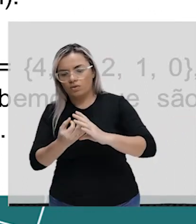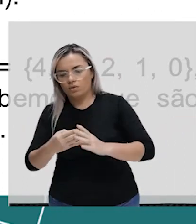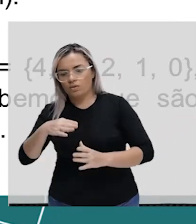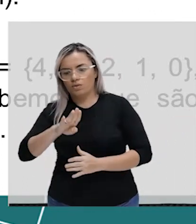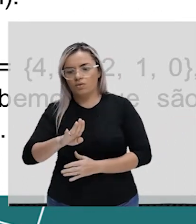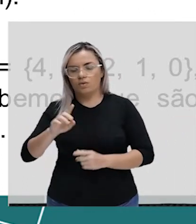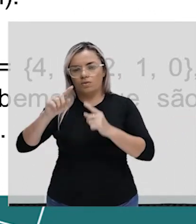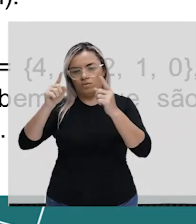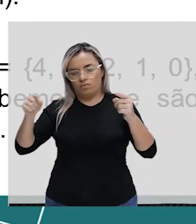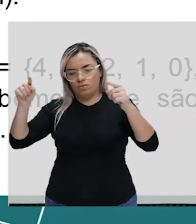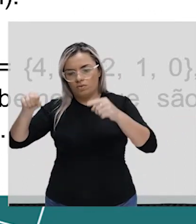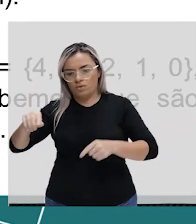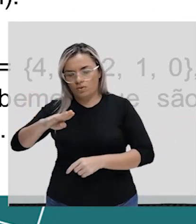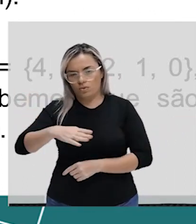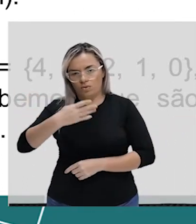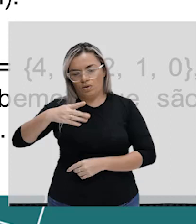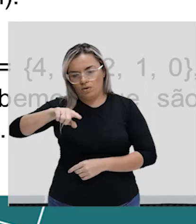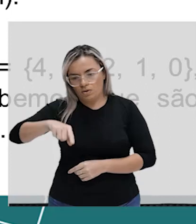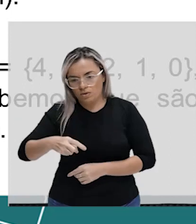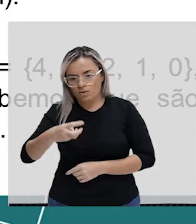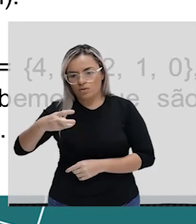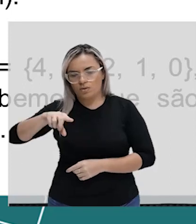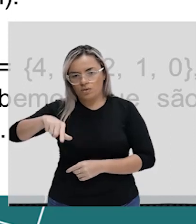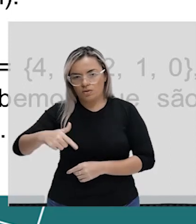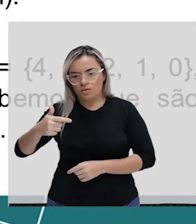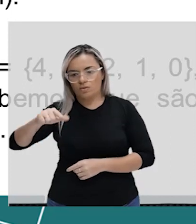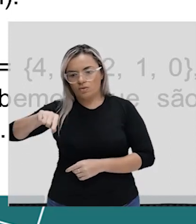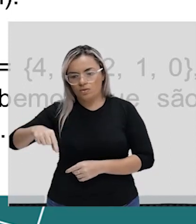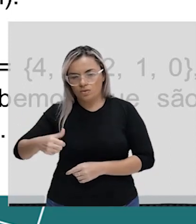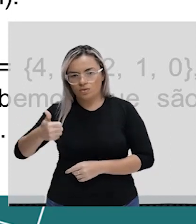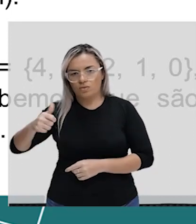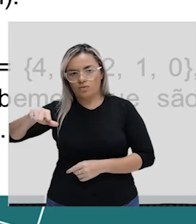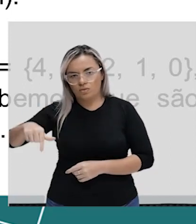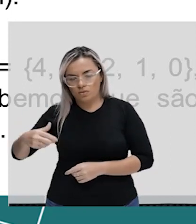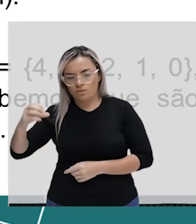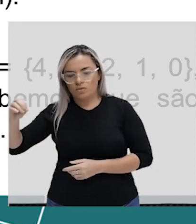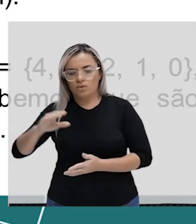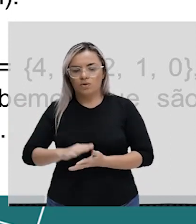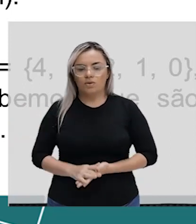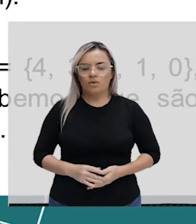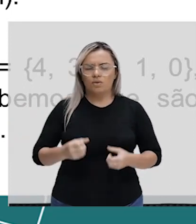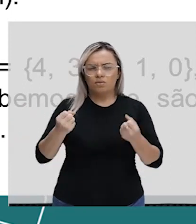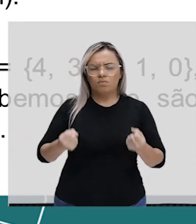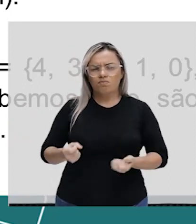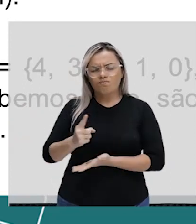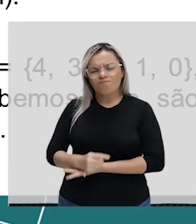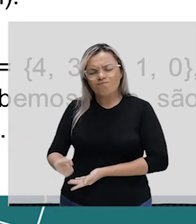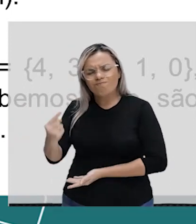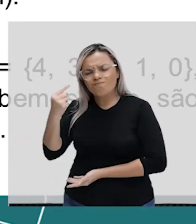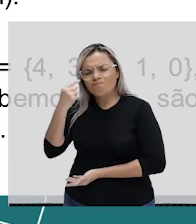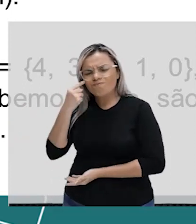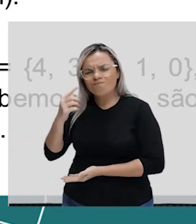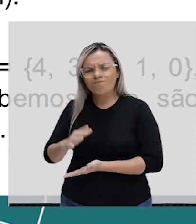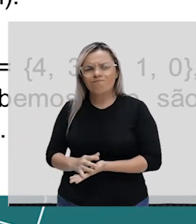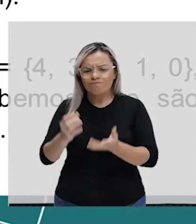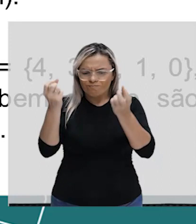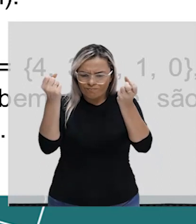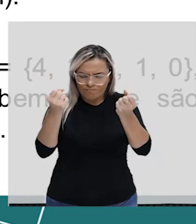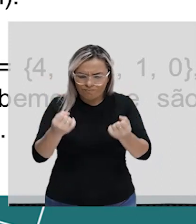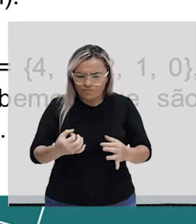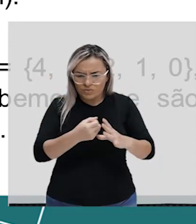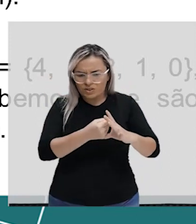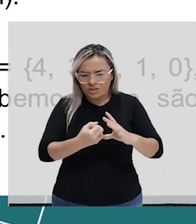elementos 4, 3, 2, 1, 0. O que a gente pode observar aqui? O que a gente pode falar a respeito desses